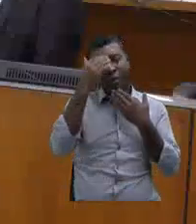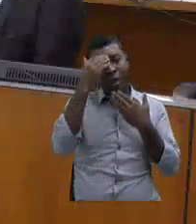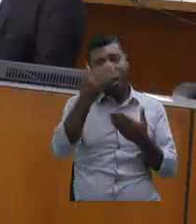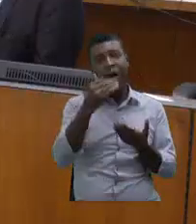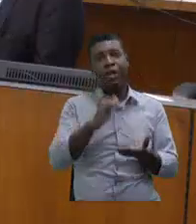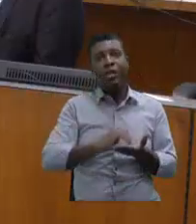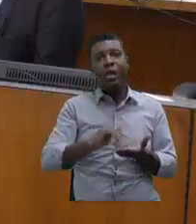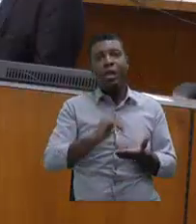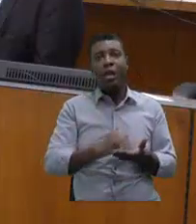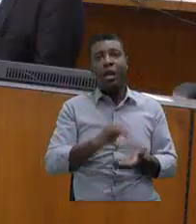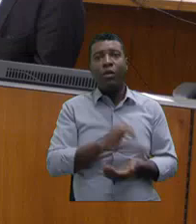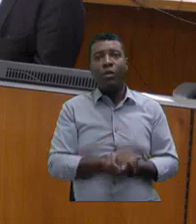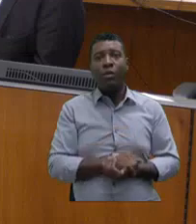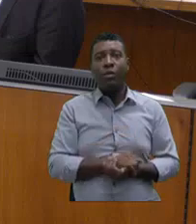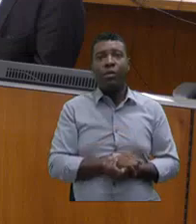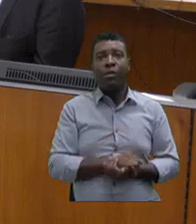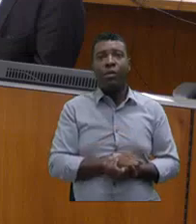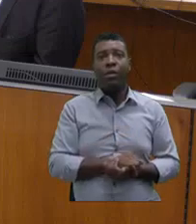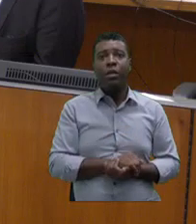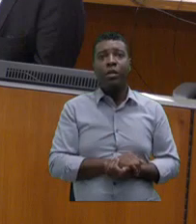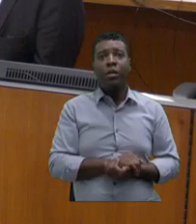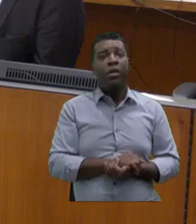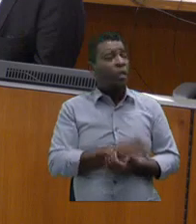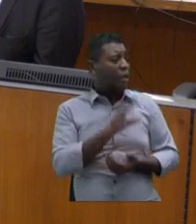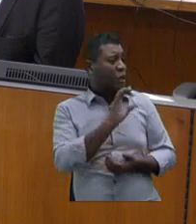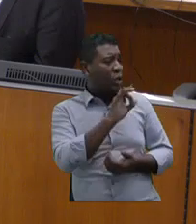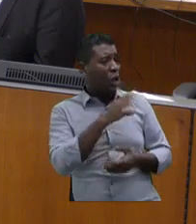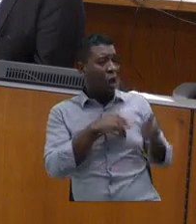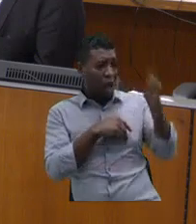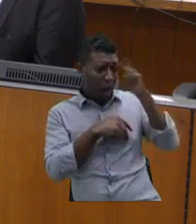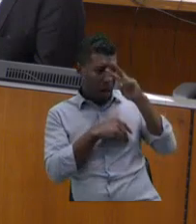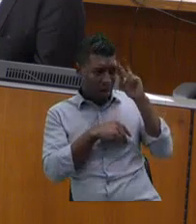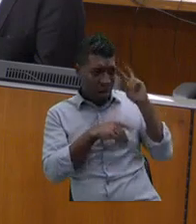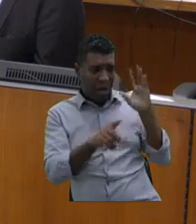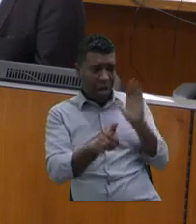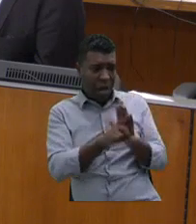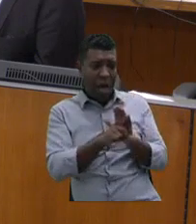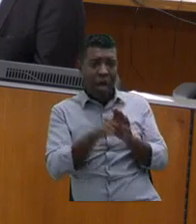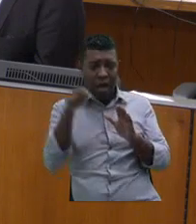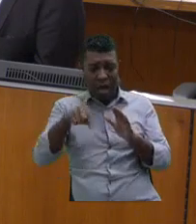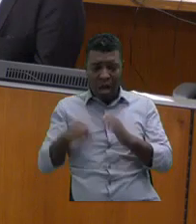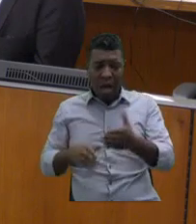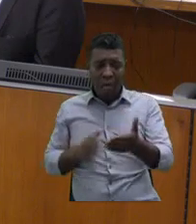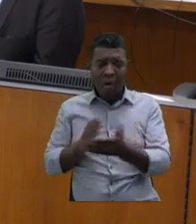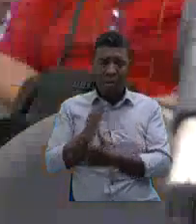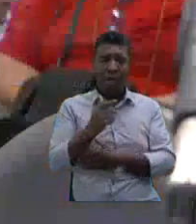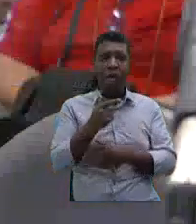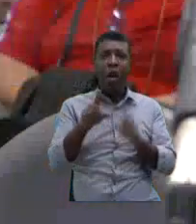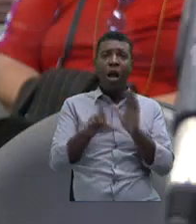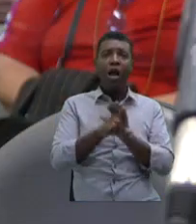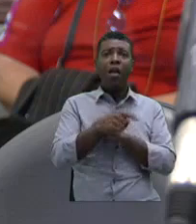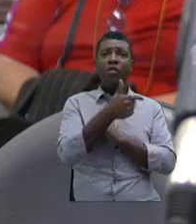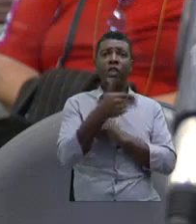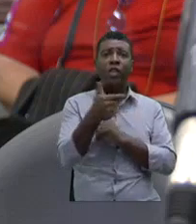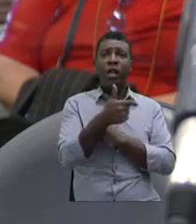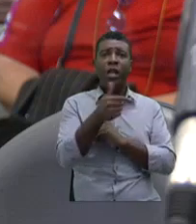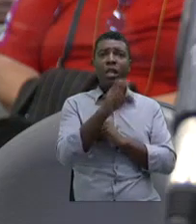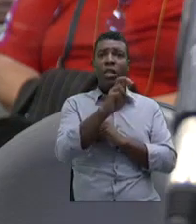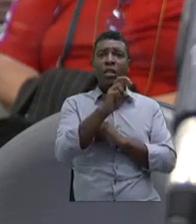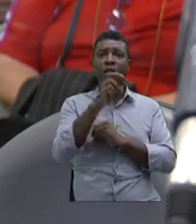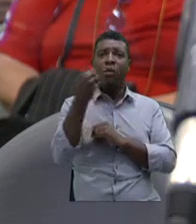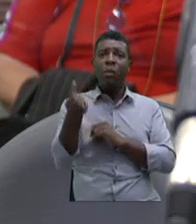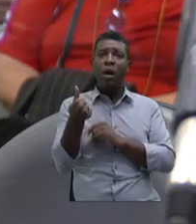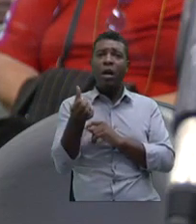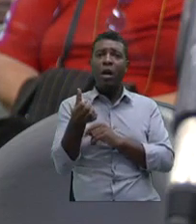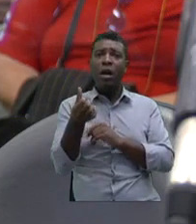Macaé, só lembrando que nós temos uma lei aqui de nossa autoria, que foi aprovada nessa casa, 23.556/2020, ficam